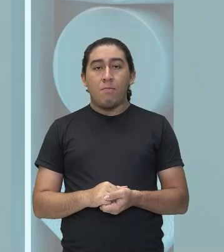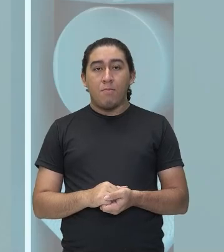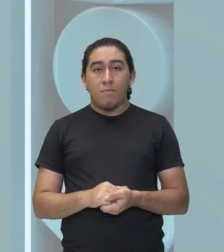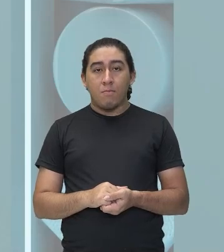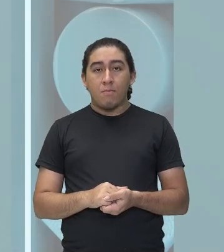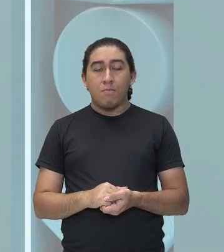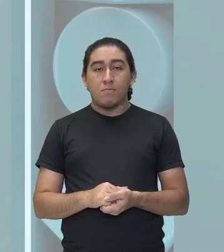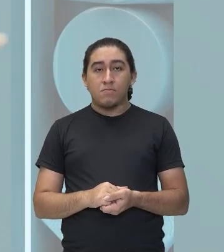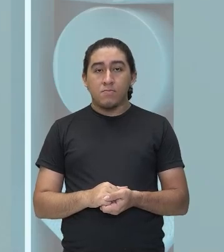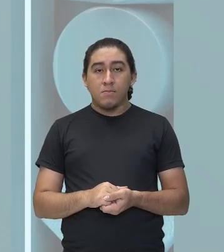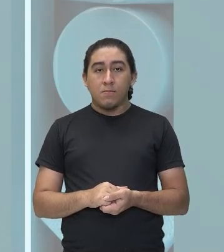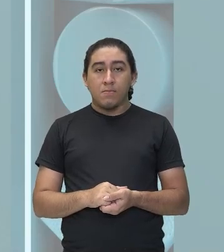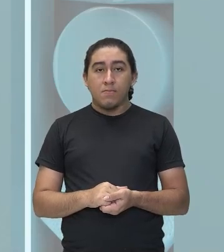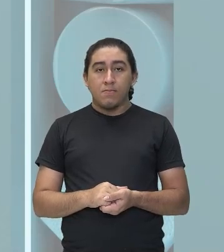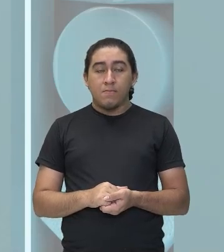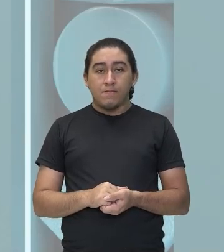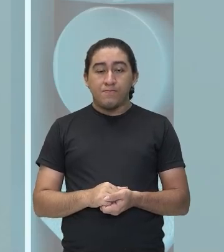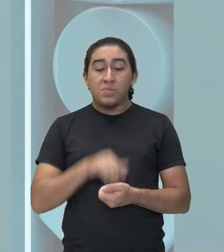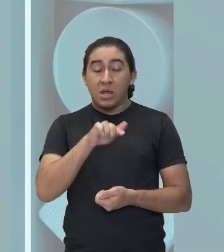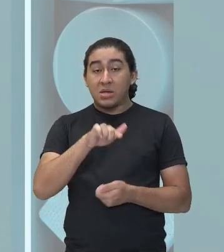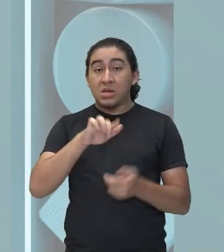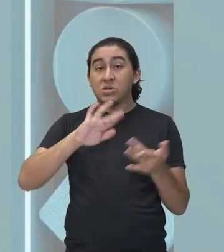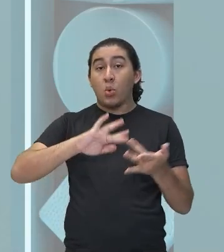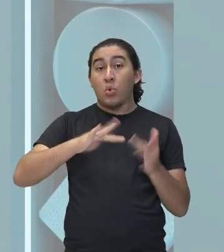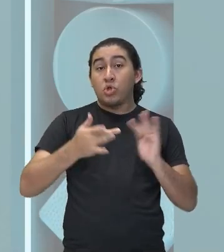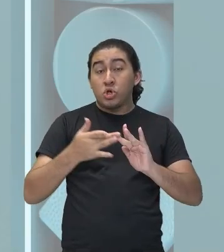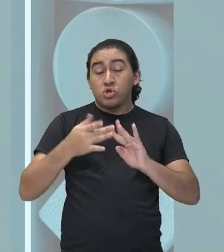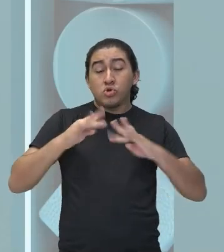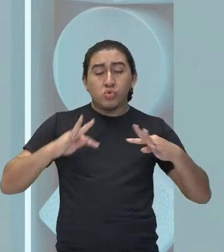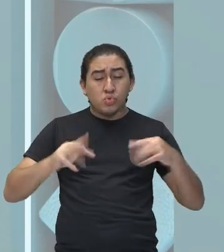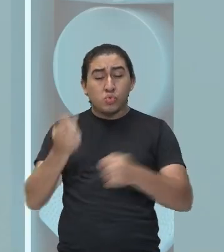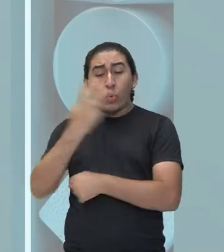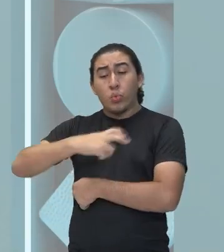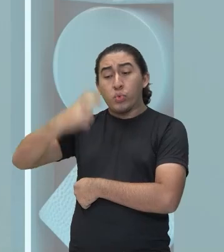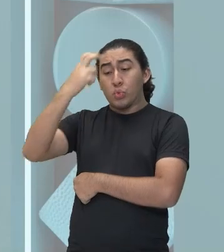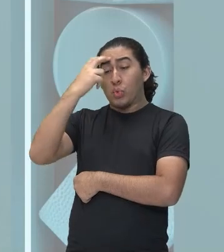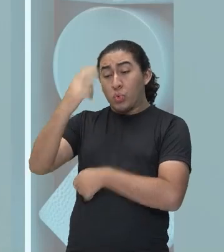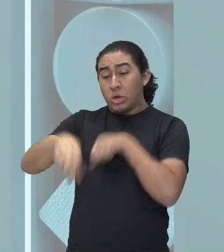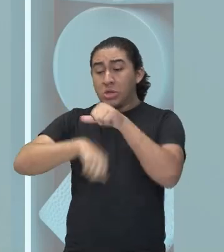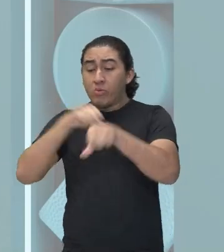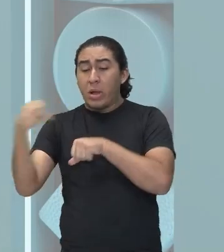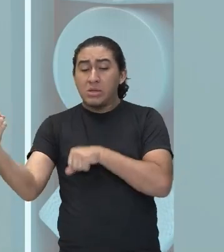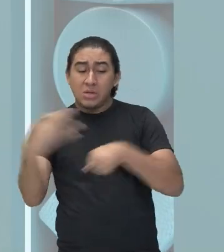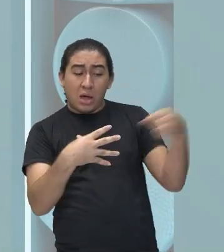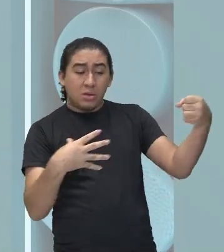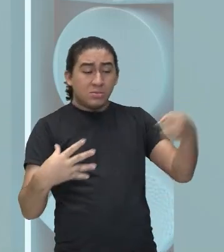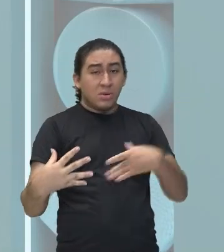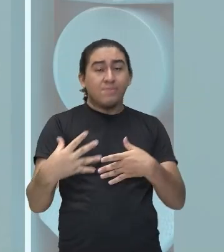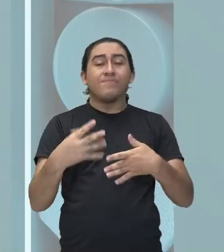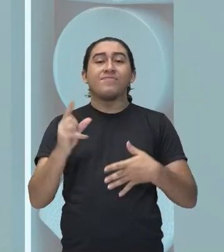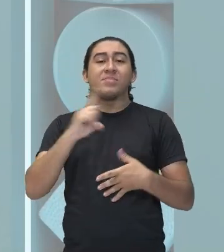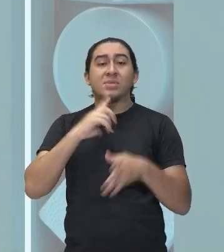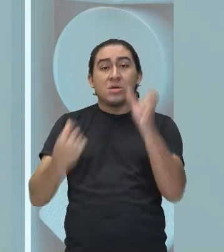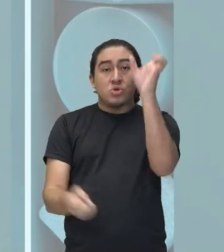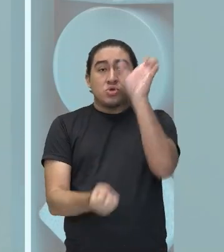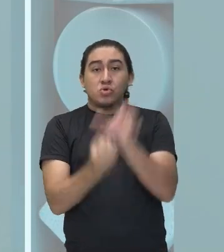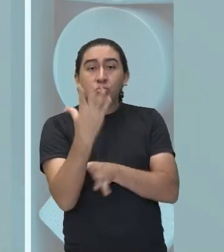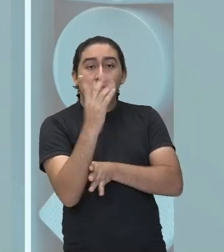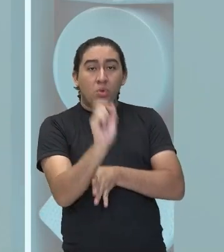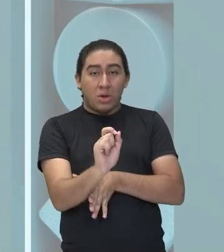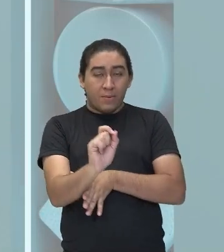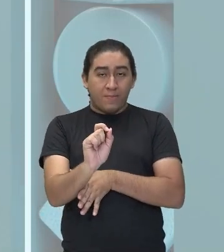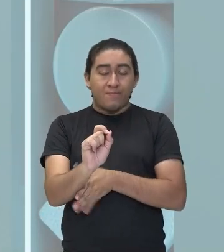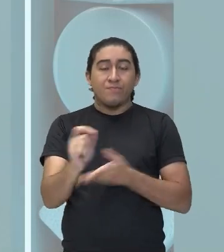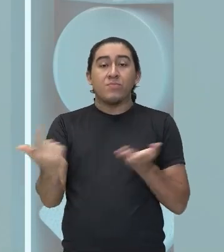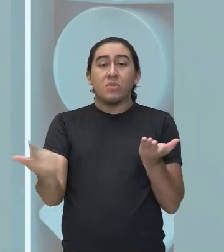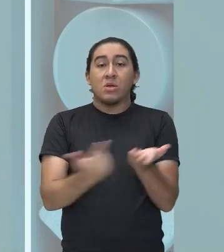vamos dizer assim, de grande efervescência cultural, né, de transformação, que vai acontecer